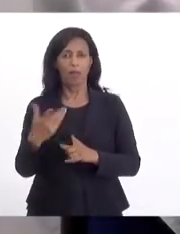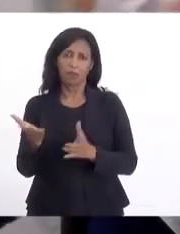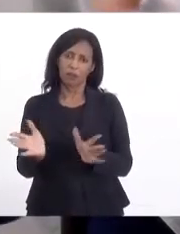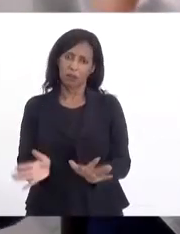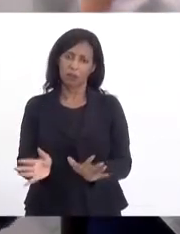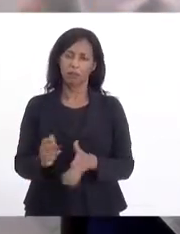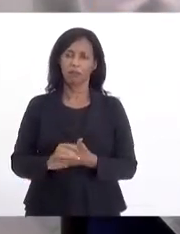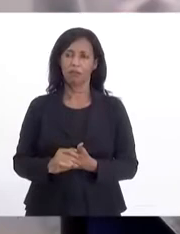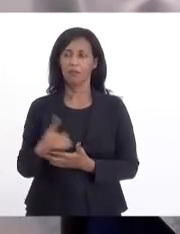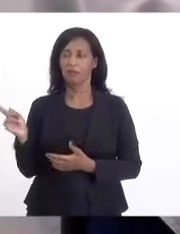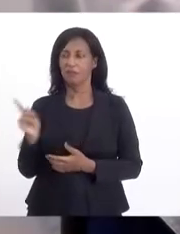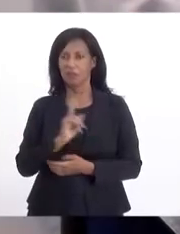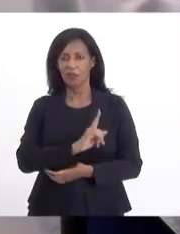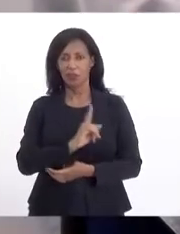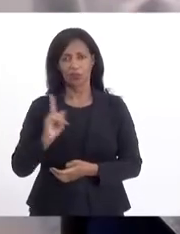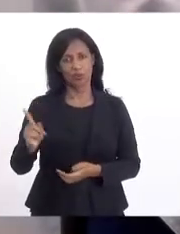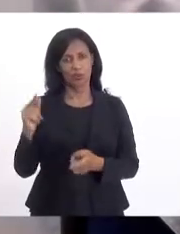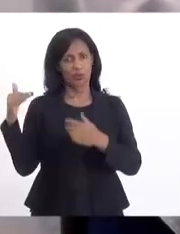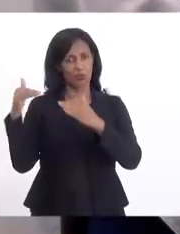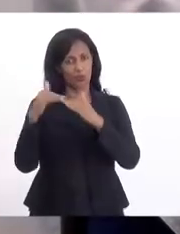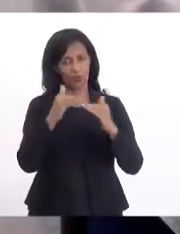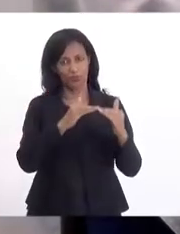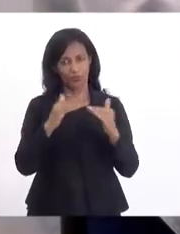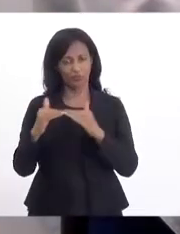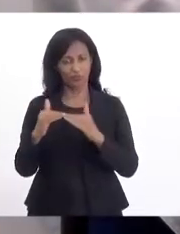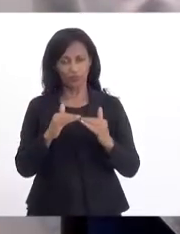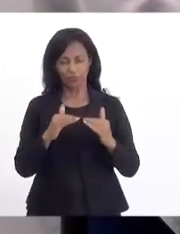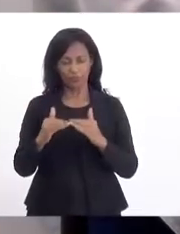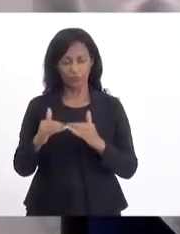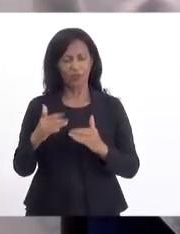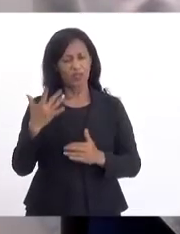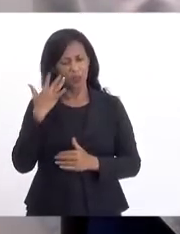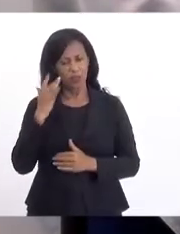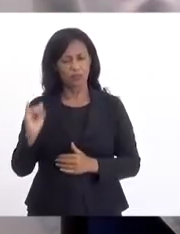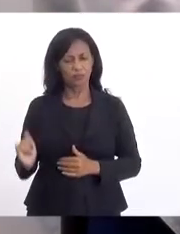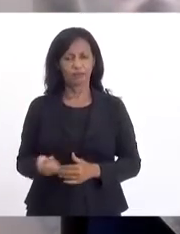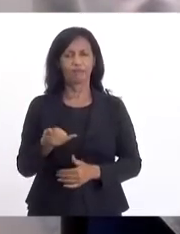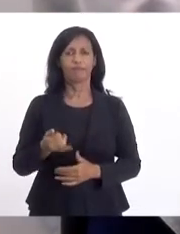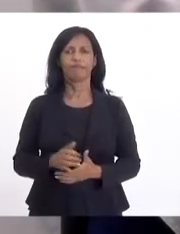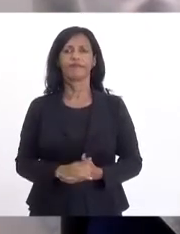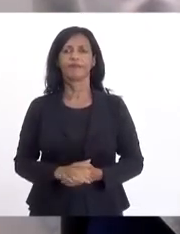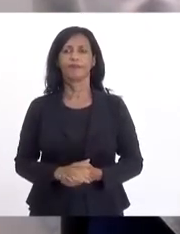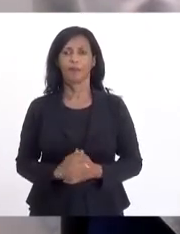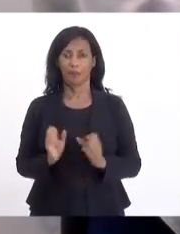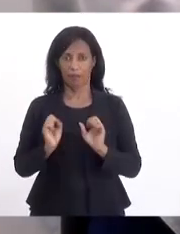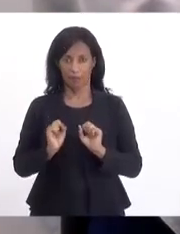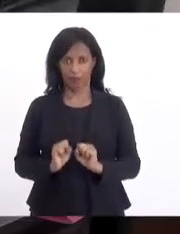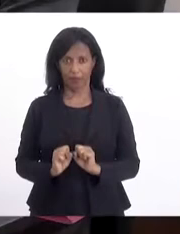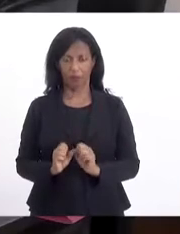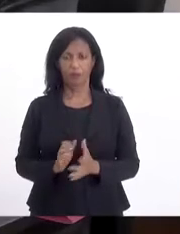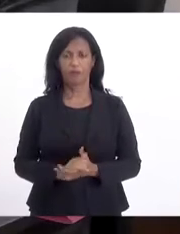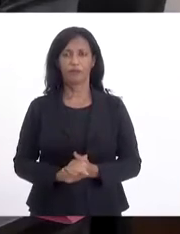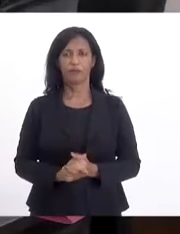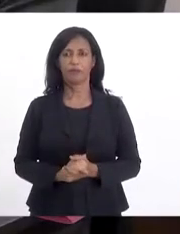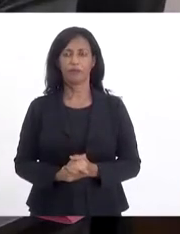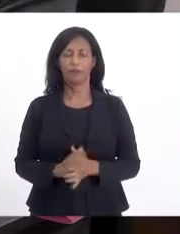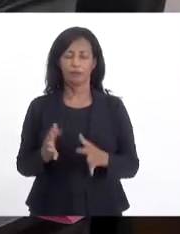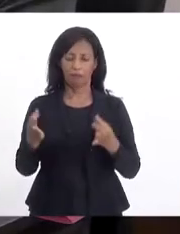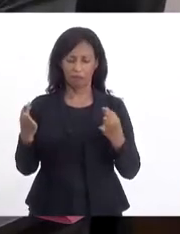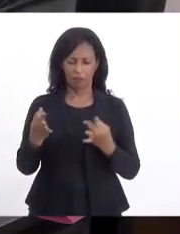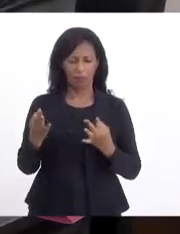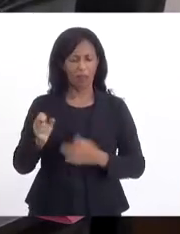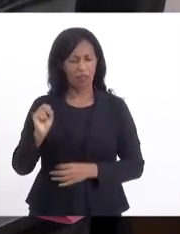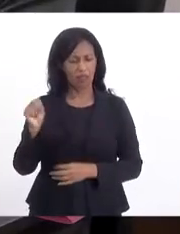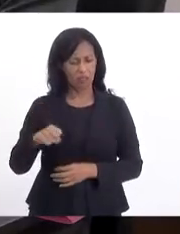evidentemente, se os senhores concordarem, porque eu acho absolutamente oportuno. Pode ser? Perfeito, pode ser sim.